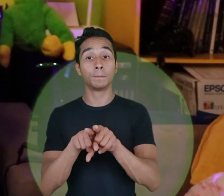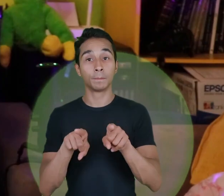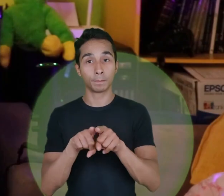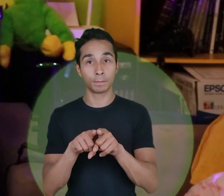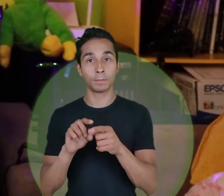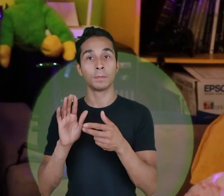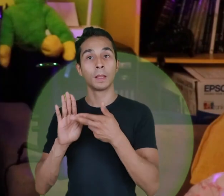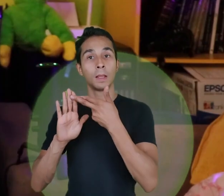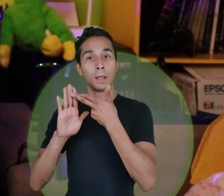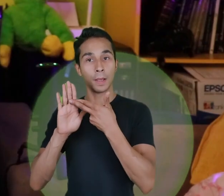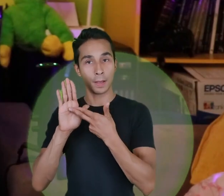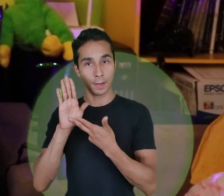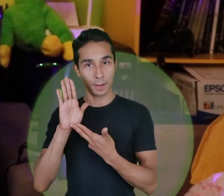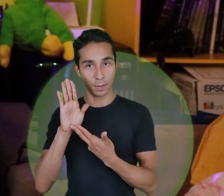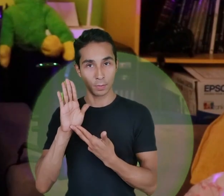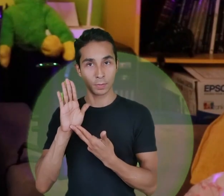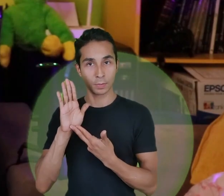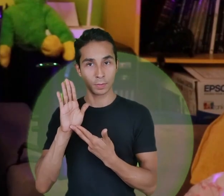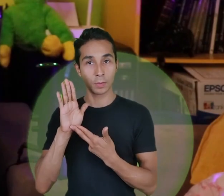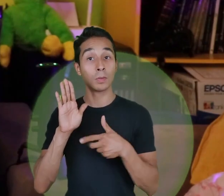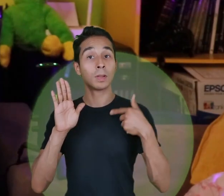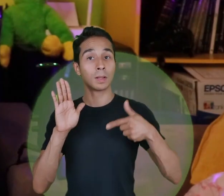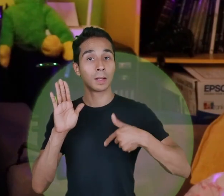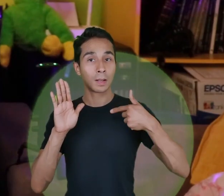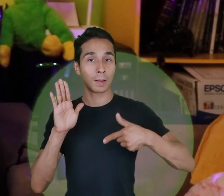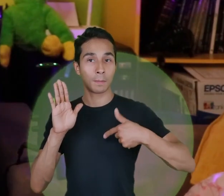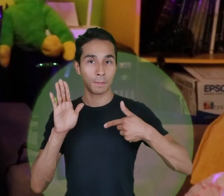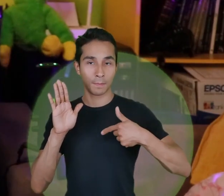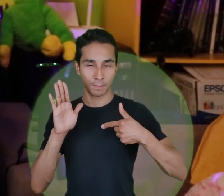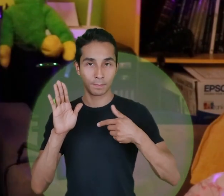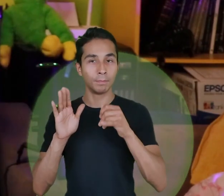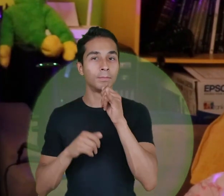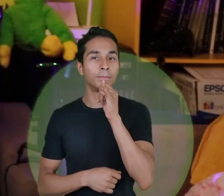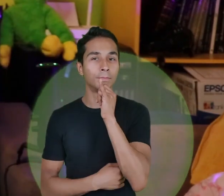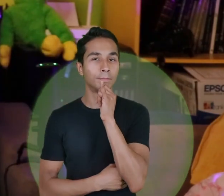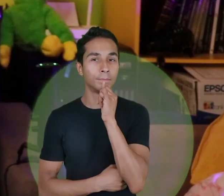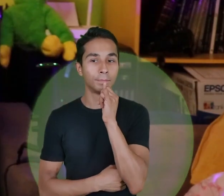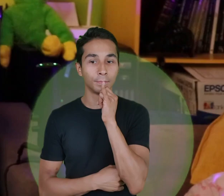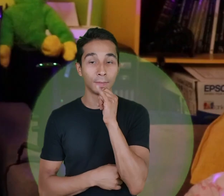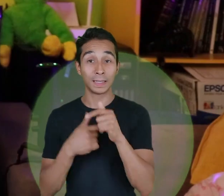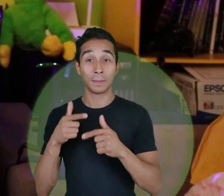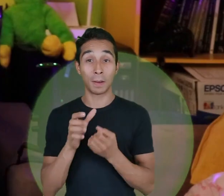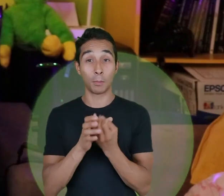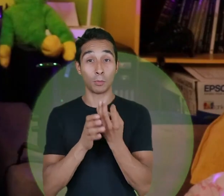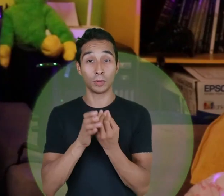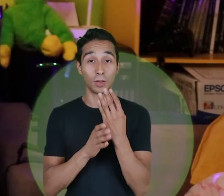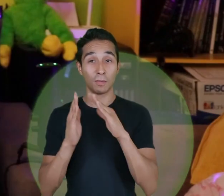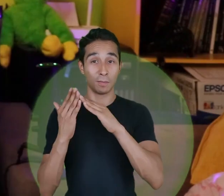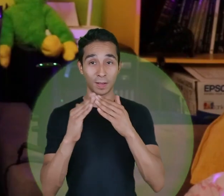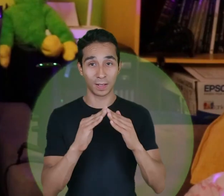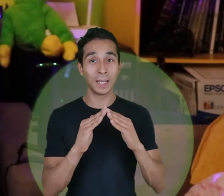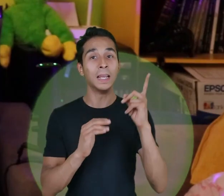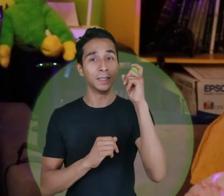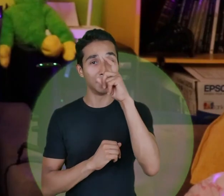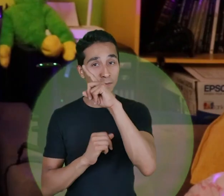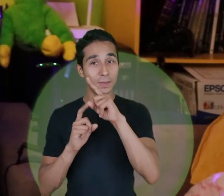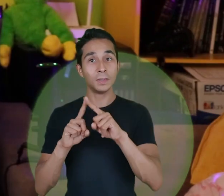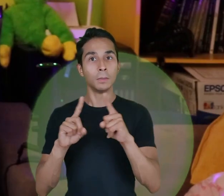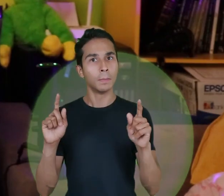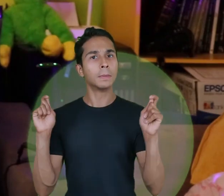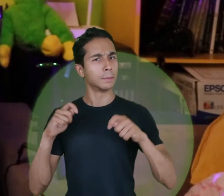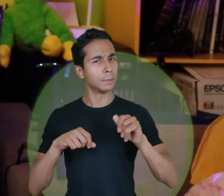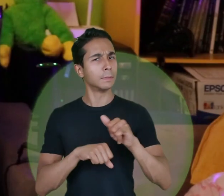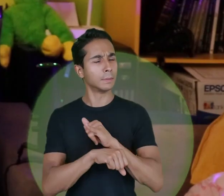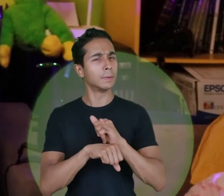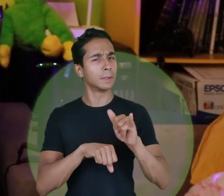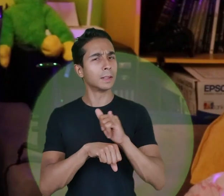regularizações, então como a gente estava falando que o caminho, né, de um produtor, de um artista periférico é muito mais difícil, mas tem alguns